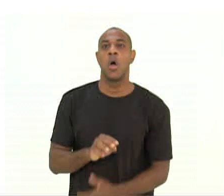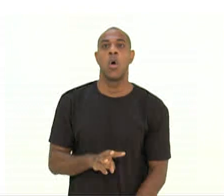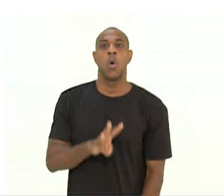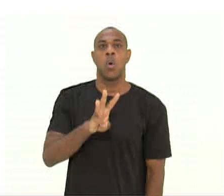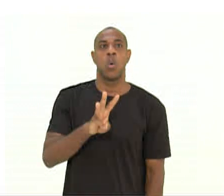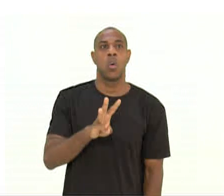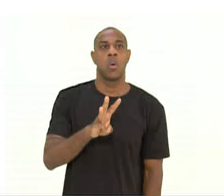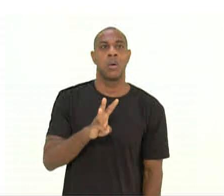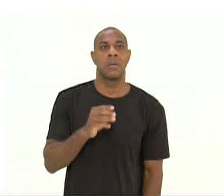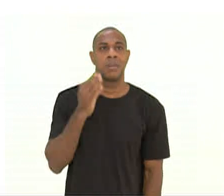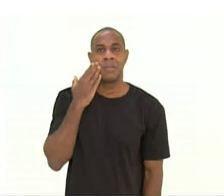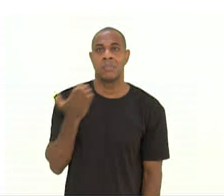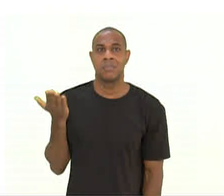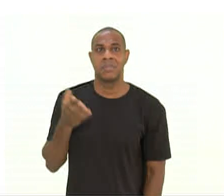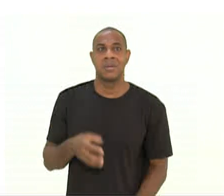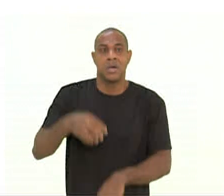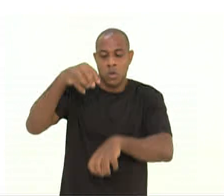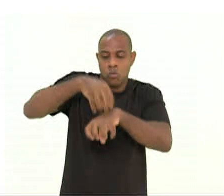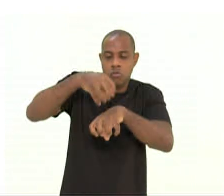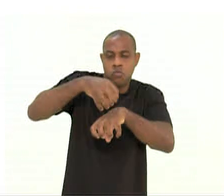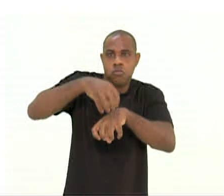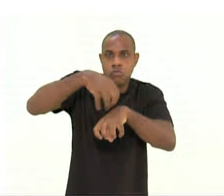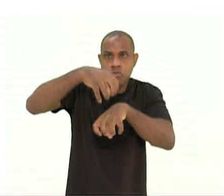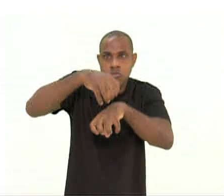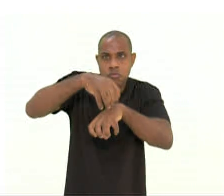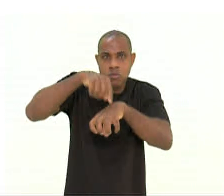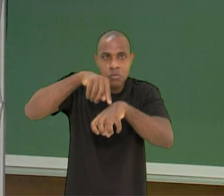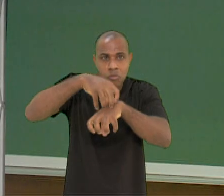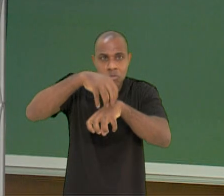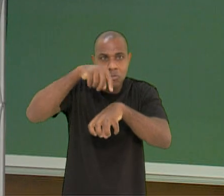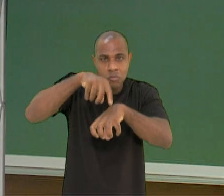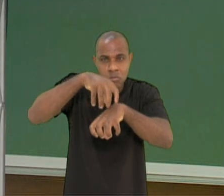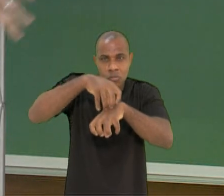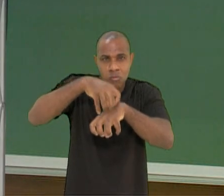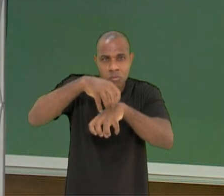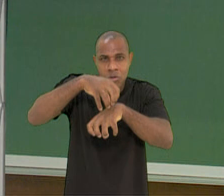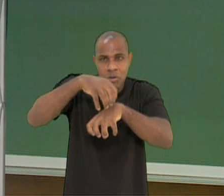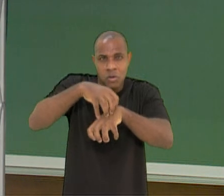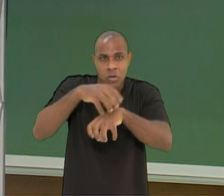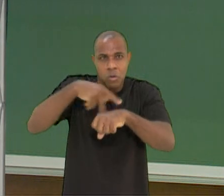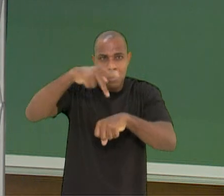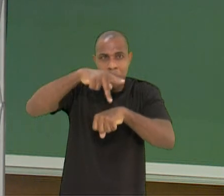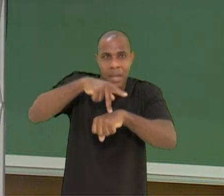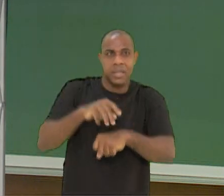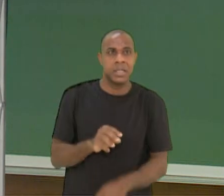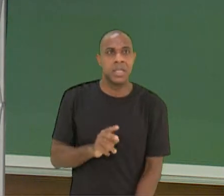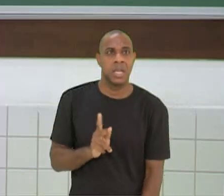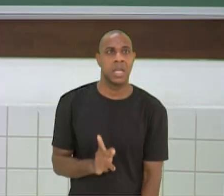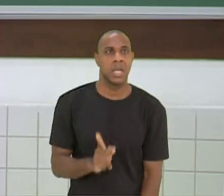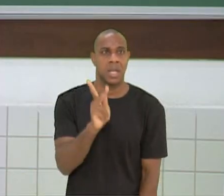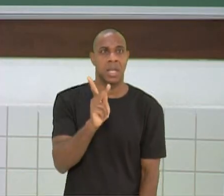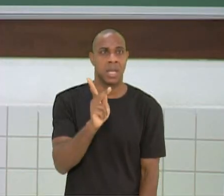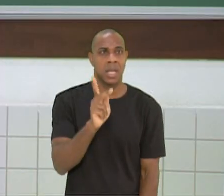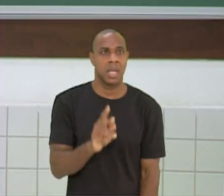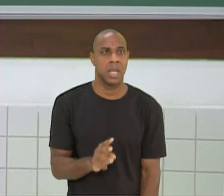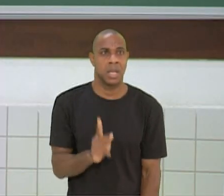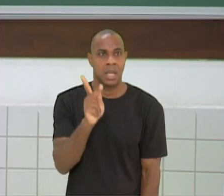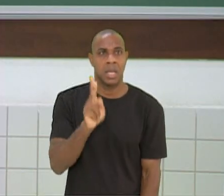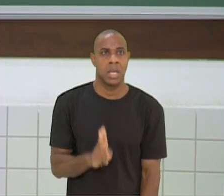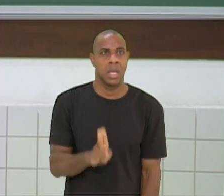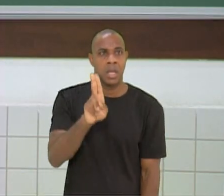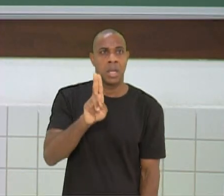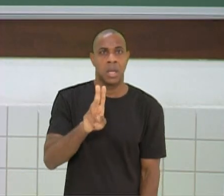o Kuwait no Oriente Médio e o Golfo Pérsico, e o Iraque, aí o país que faz vizinho. O Iraque desistiu